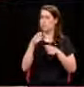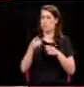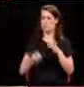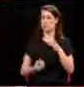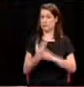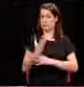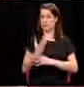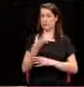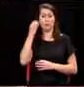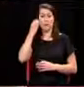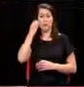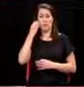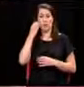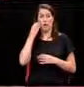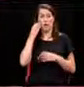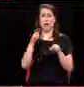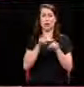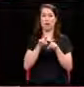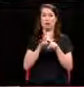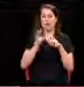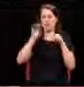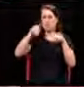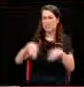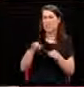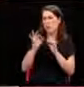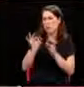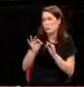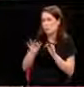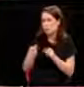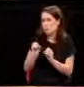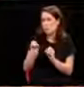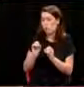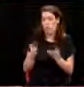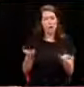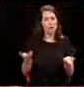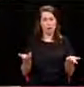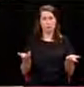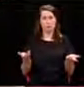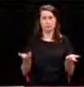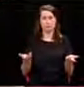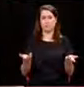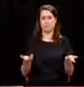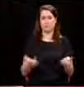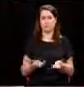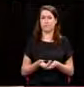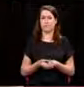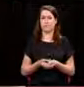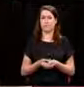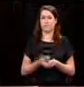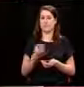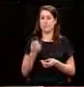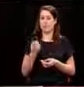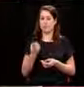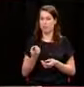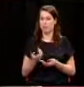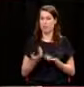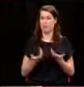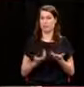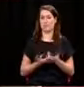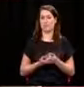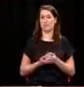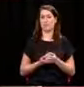estão a deixar de ter esse cuidado com a videochamada, talvez porque dentro dos operadores não há uma receita importante, não faço